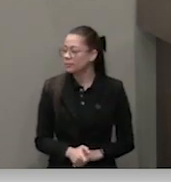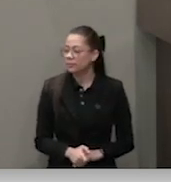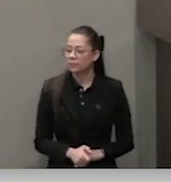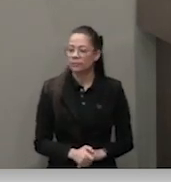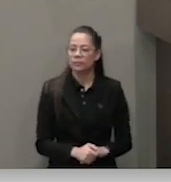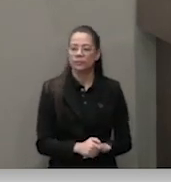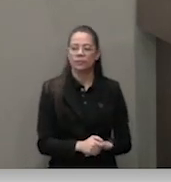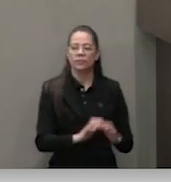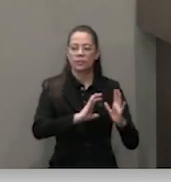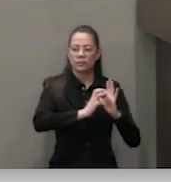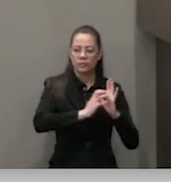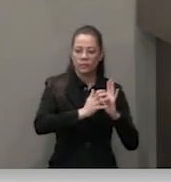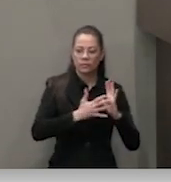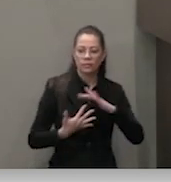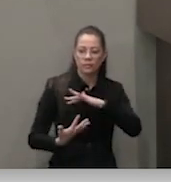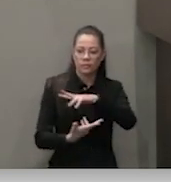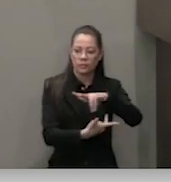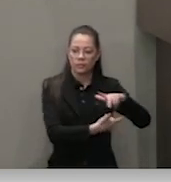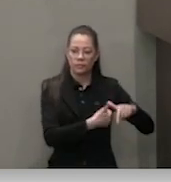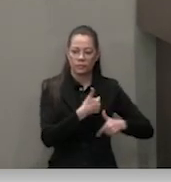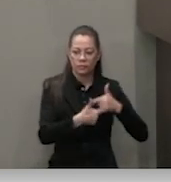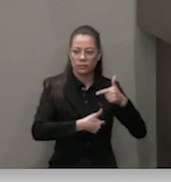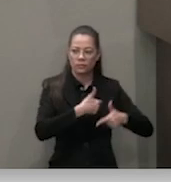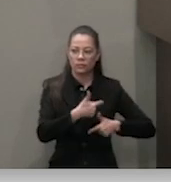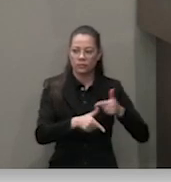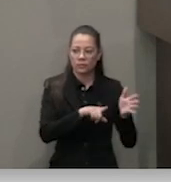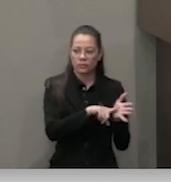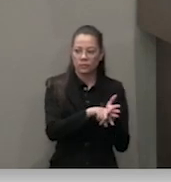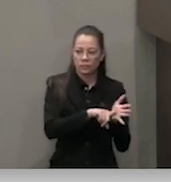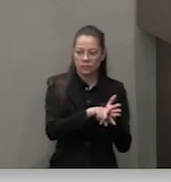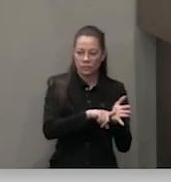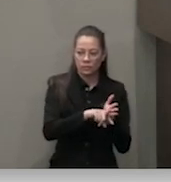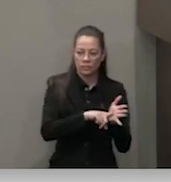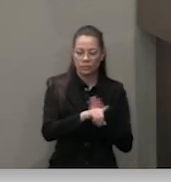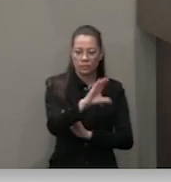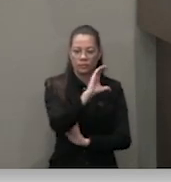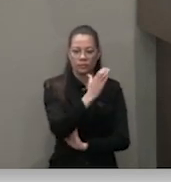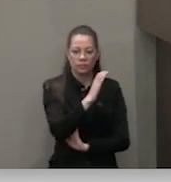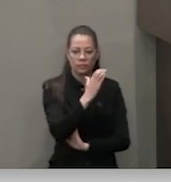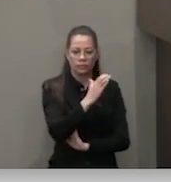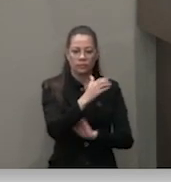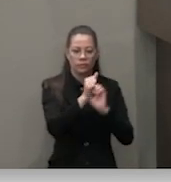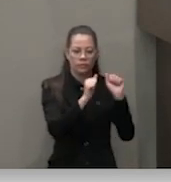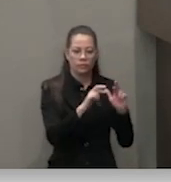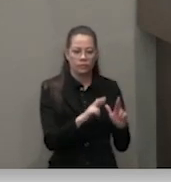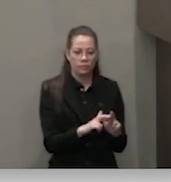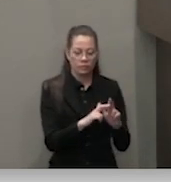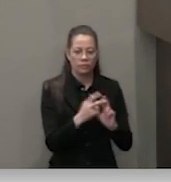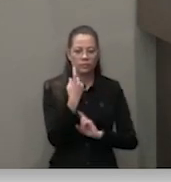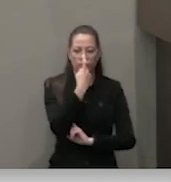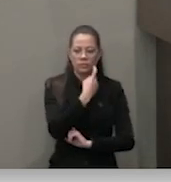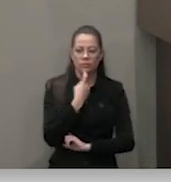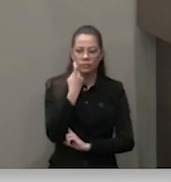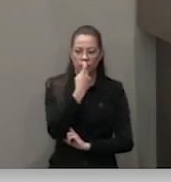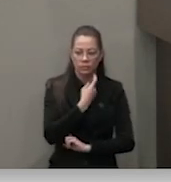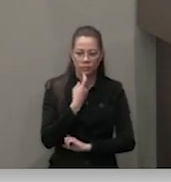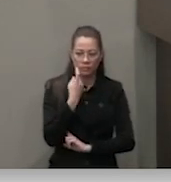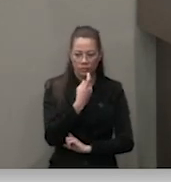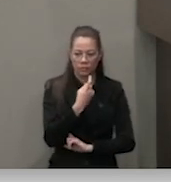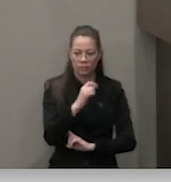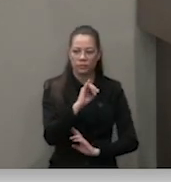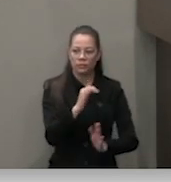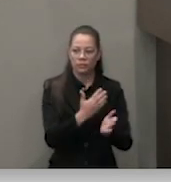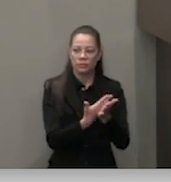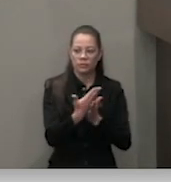banco de dados Global por seu trabalho de pesquisa científica na área de odontologia uma